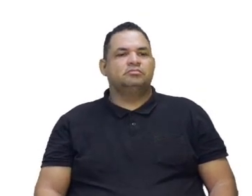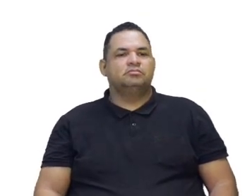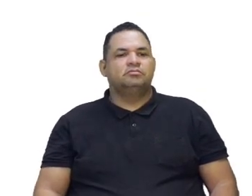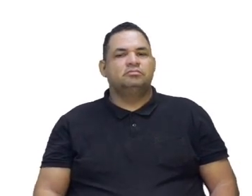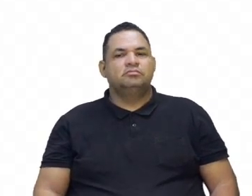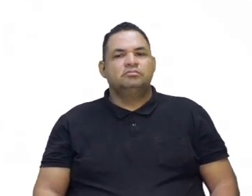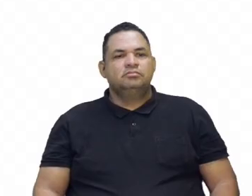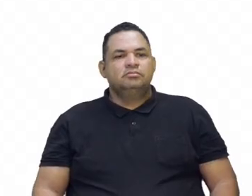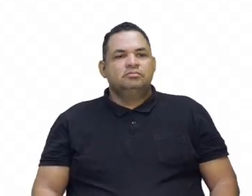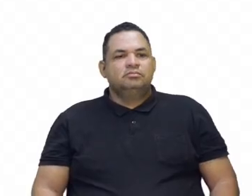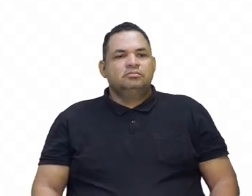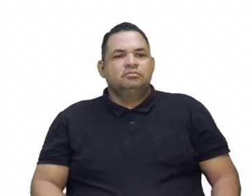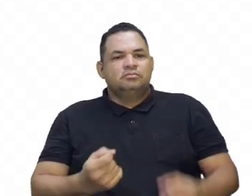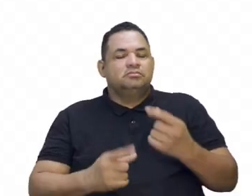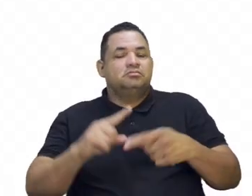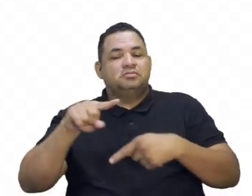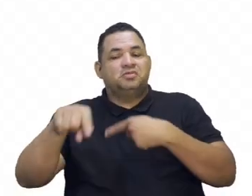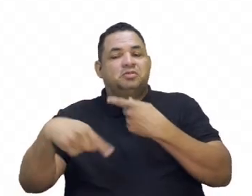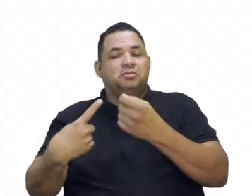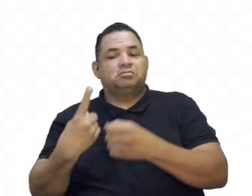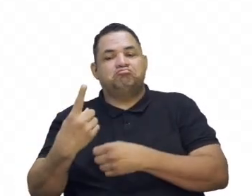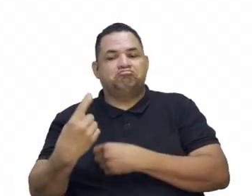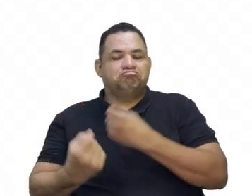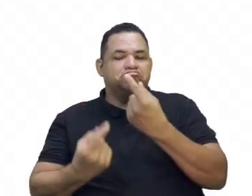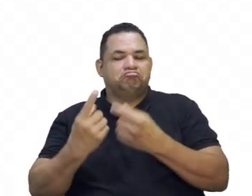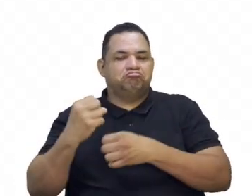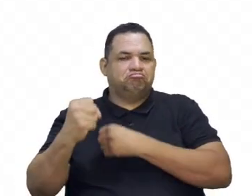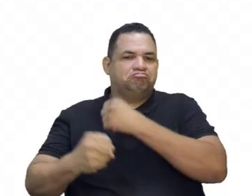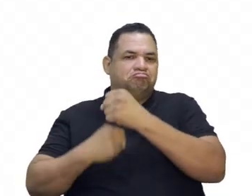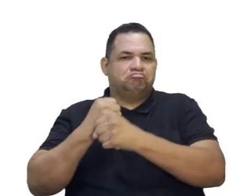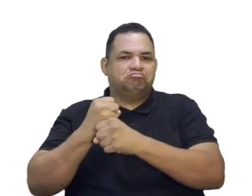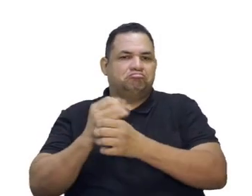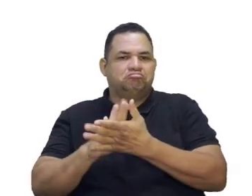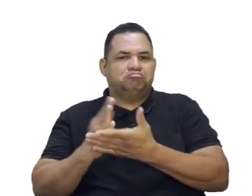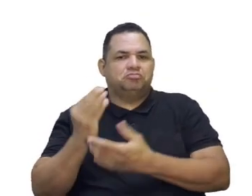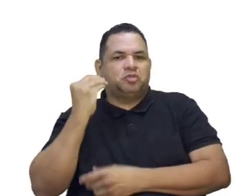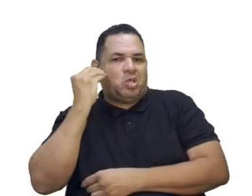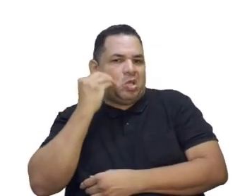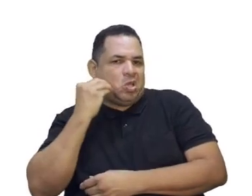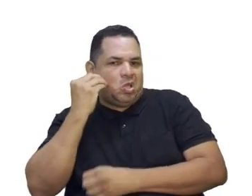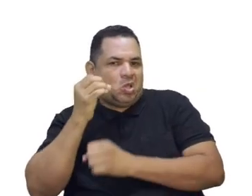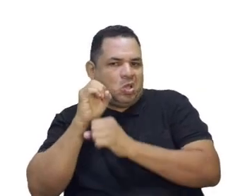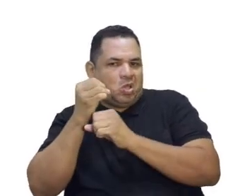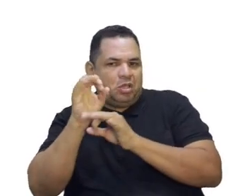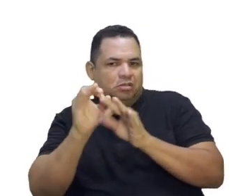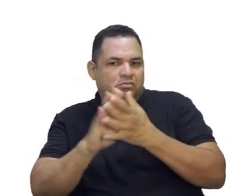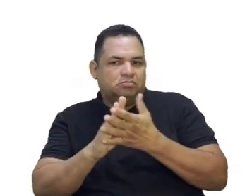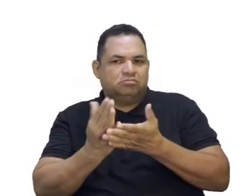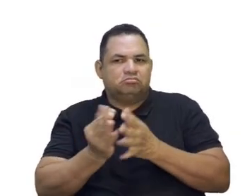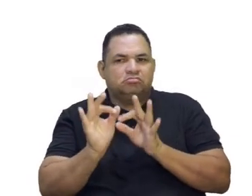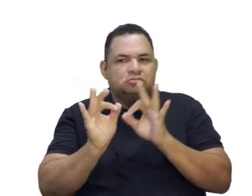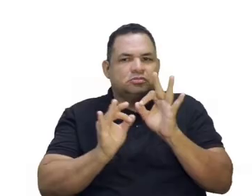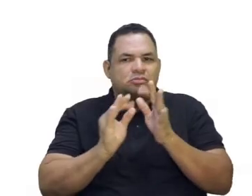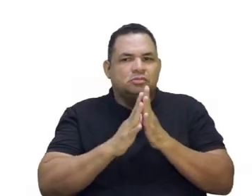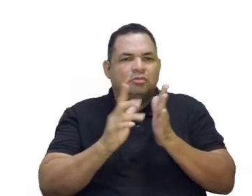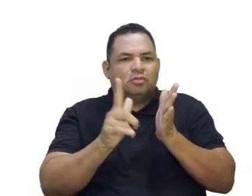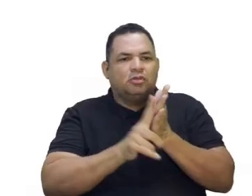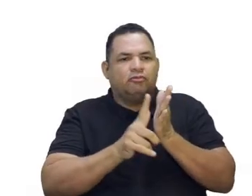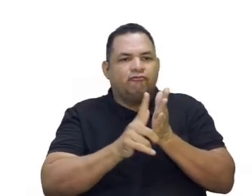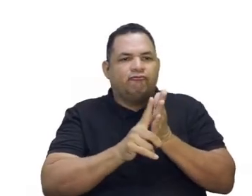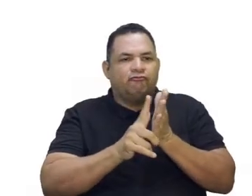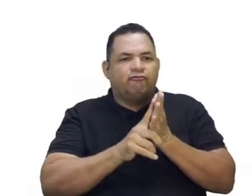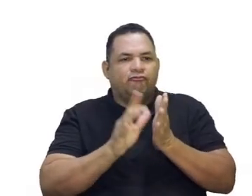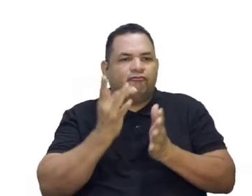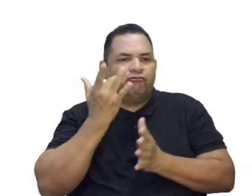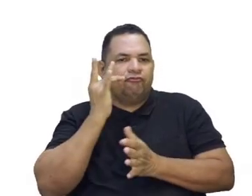tem mais. Alguns anos depois, por meio de experimentos em que uma fina folha de ouro